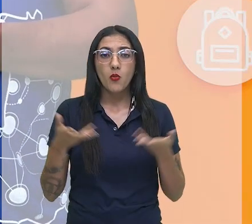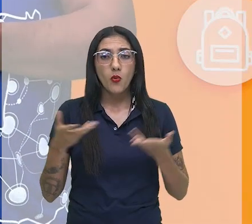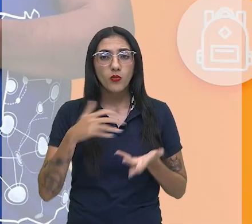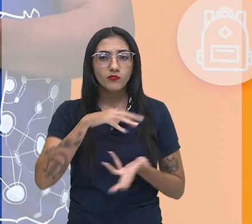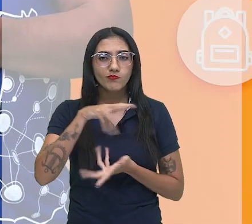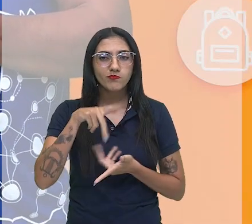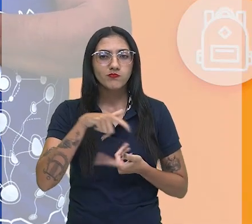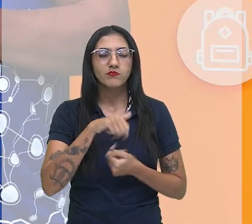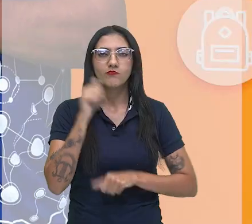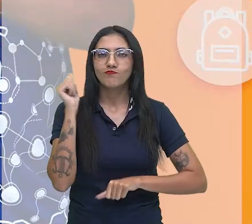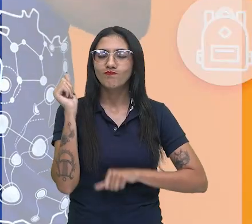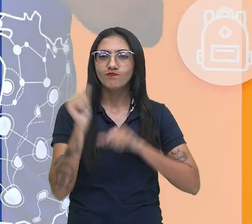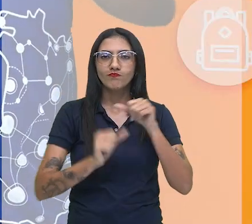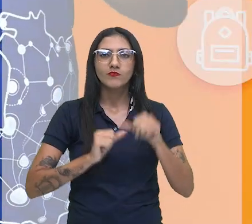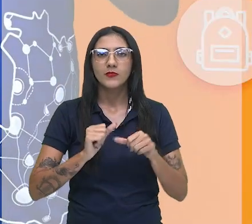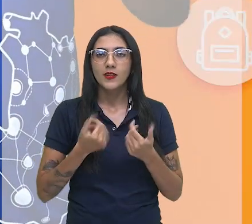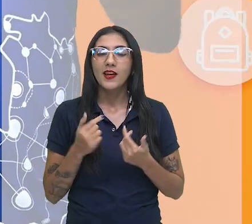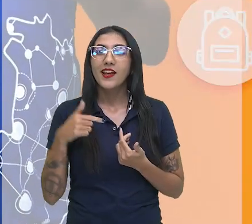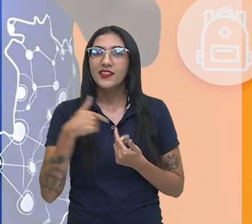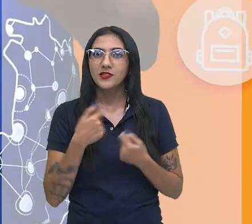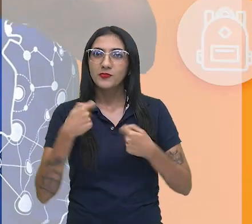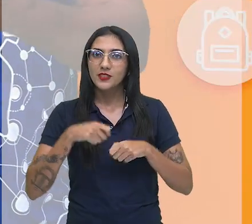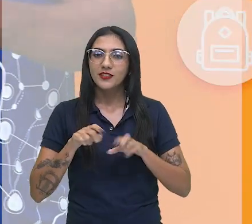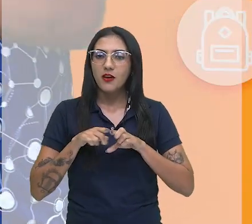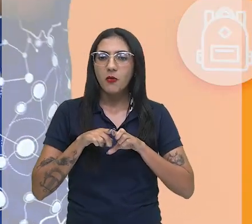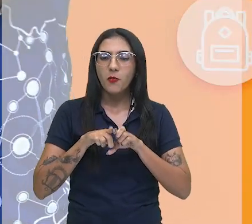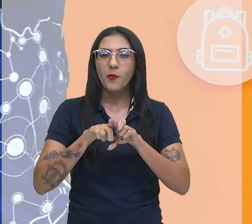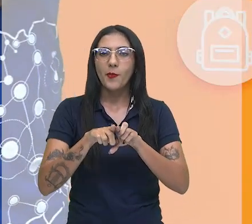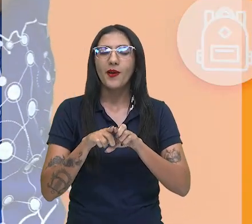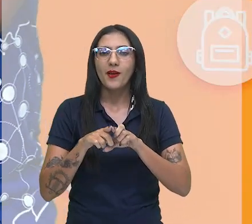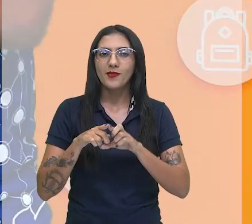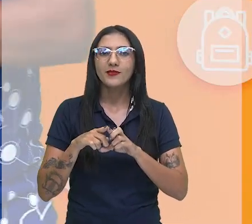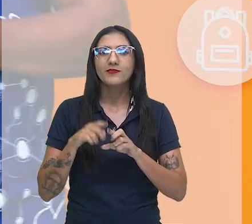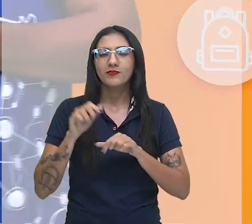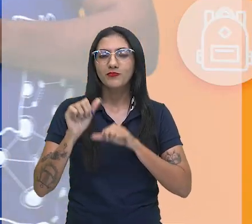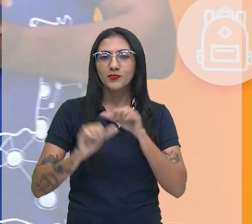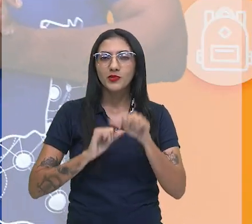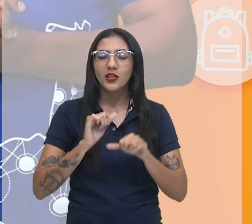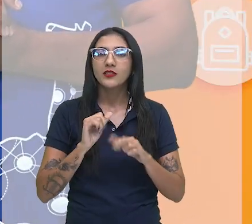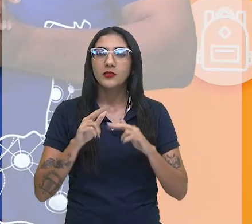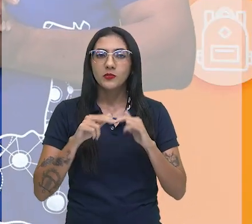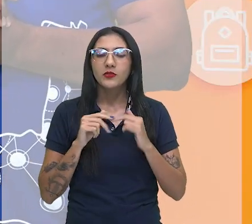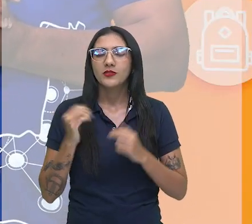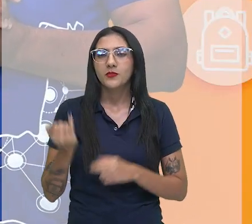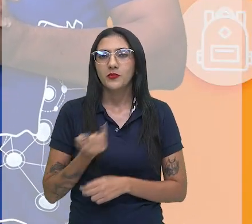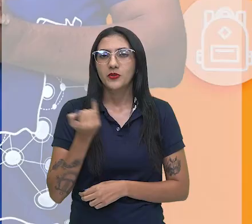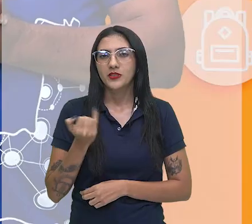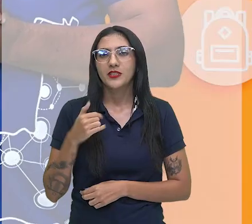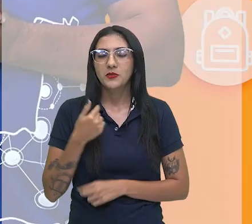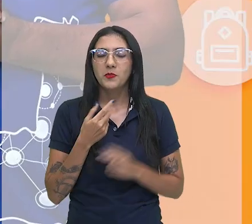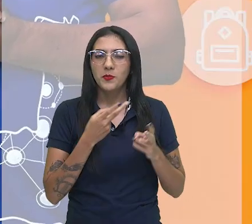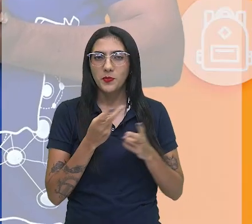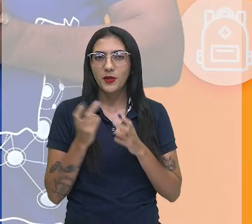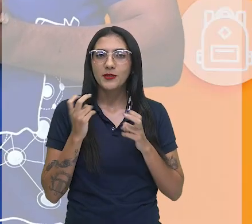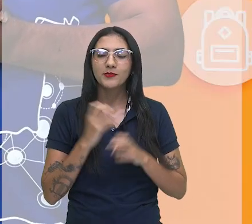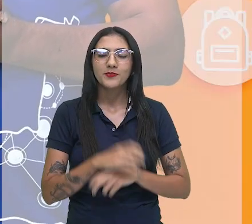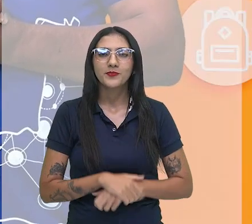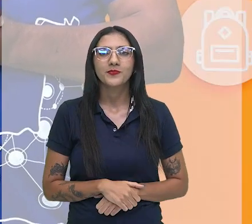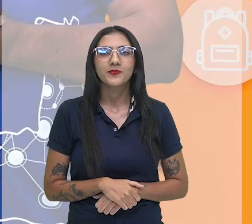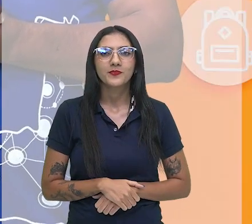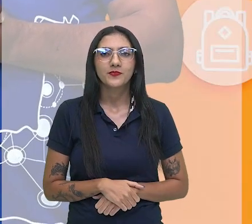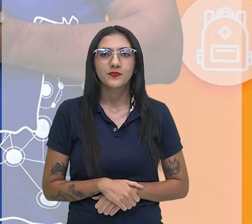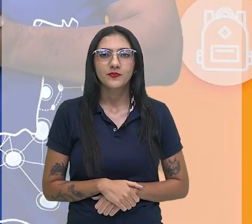mudou, né? E a gente tem que acompanhar essas mudanças. Então, é importante olhar para isso. Outra coisa também,